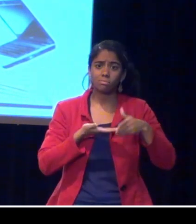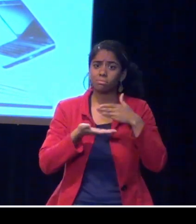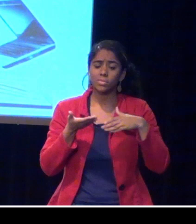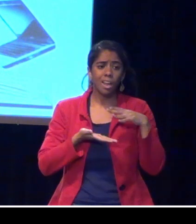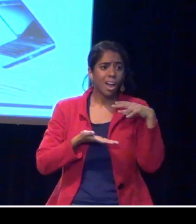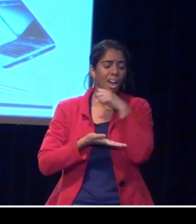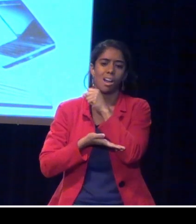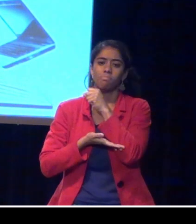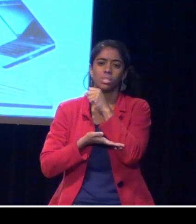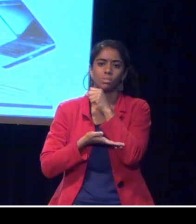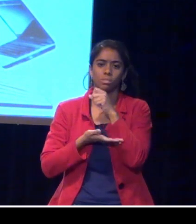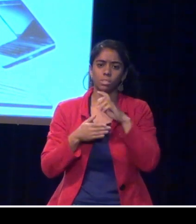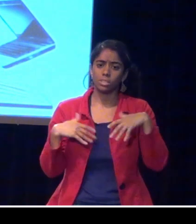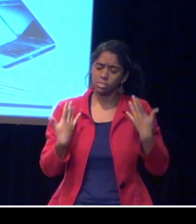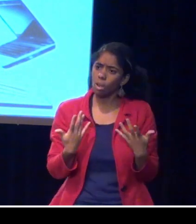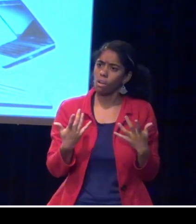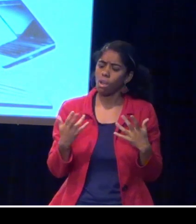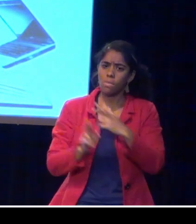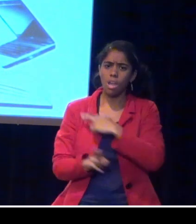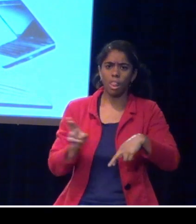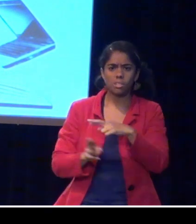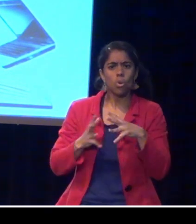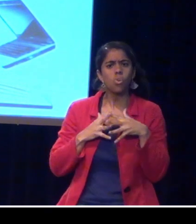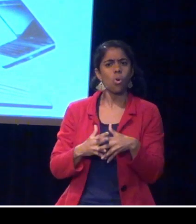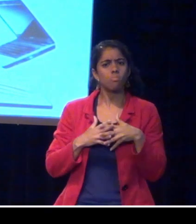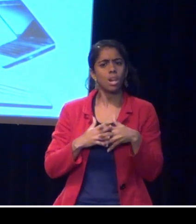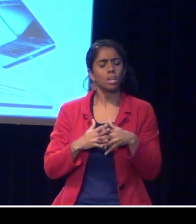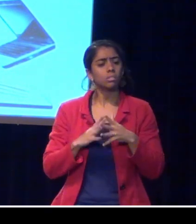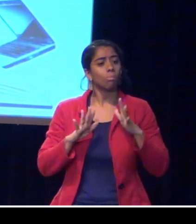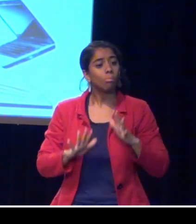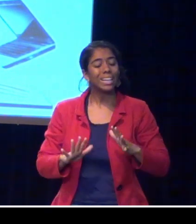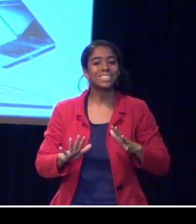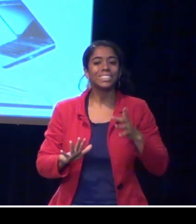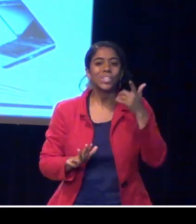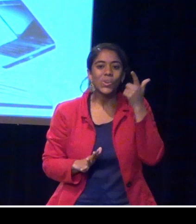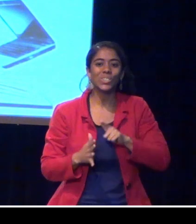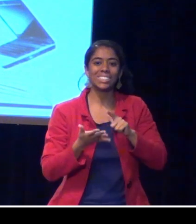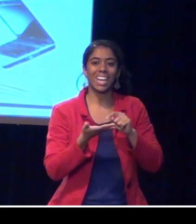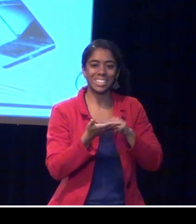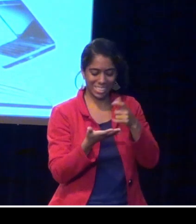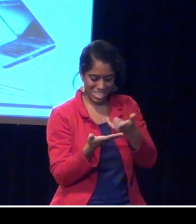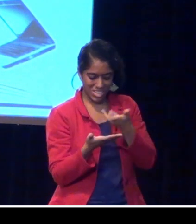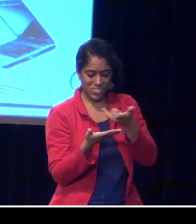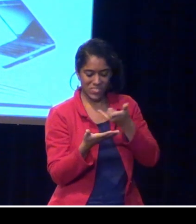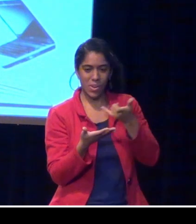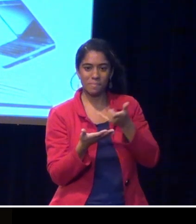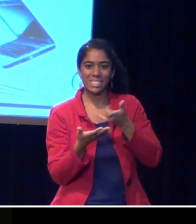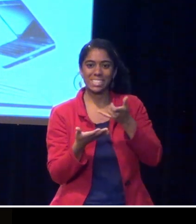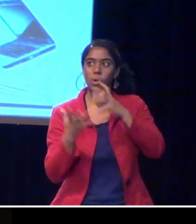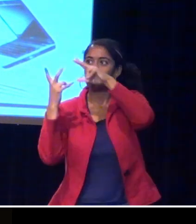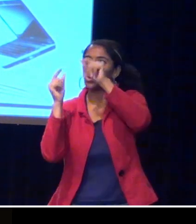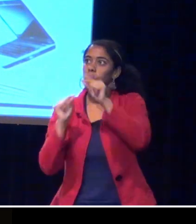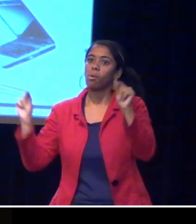relações são muito complexas, mas que só se viabilizam por conta dessa informação estar